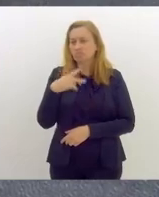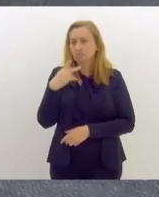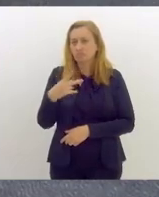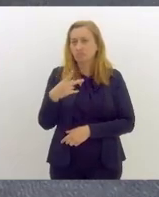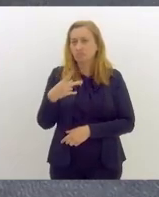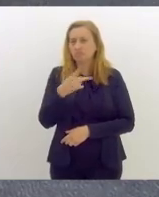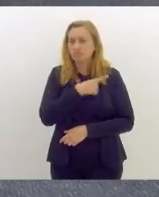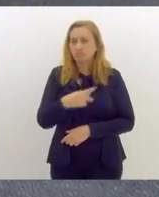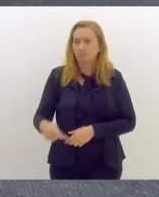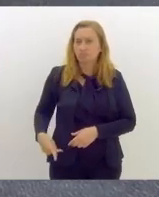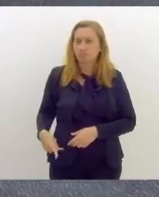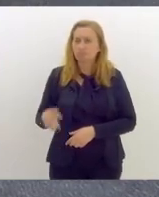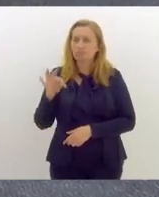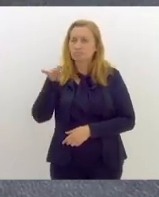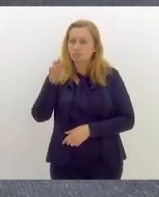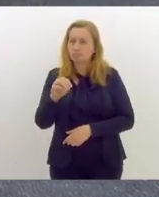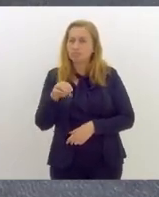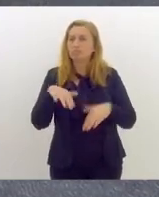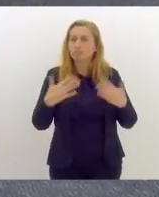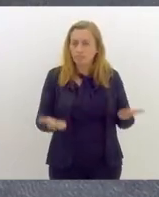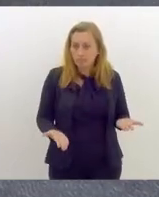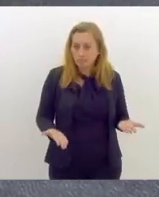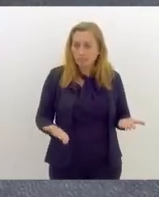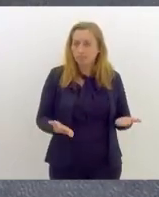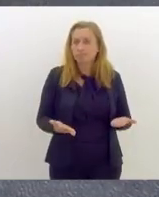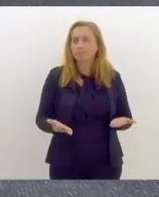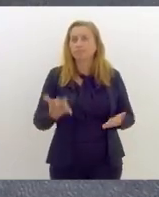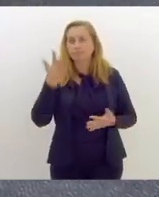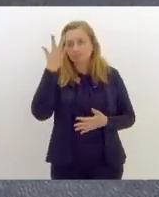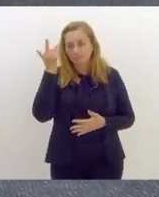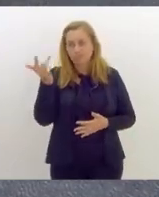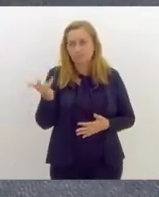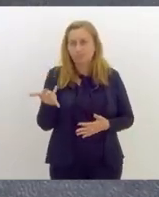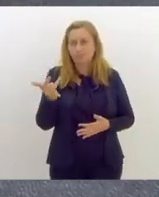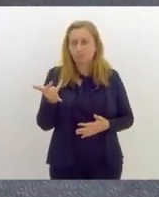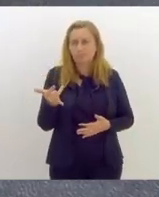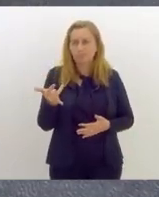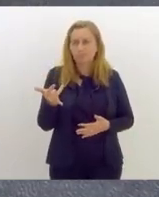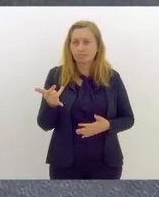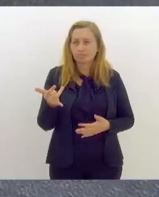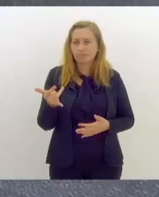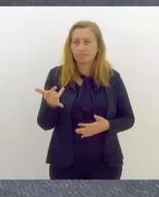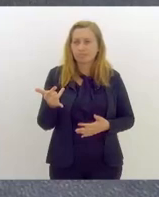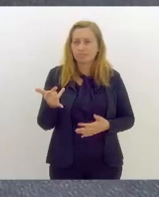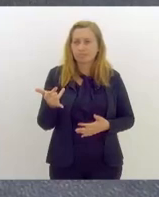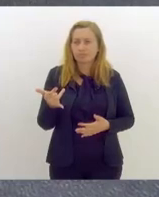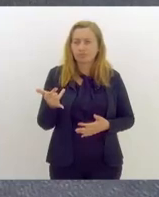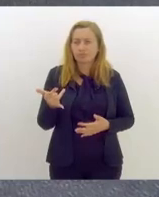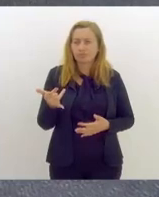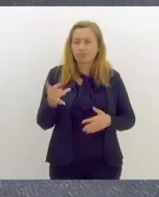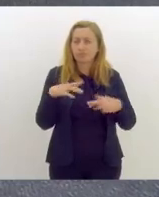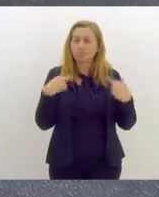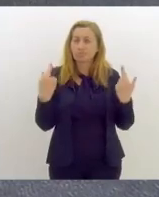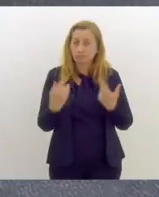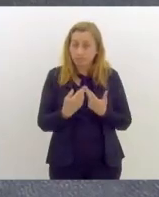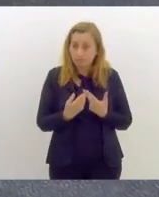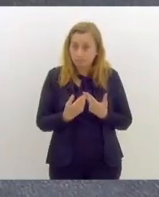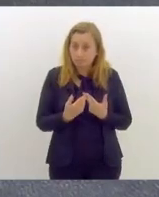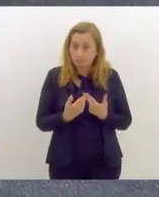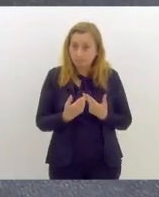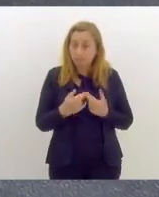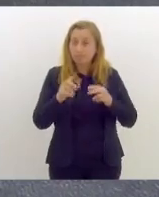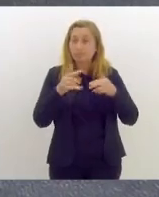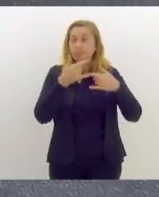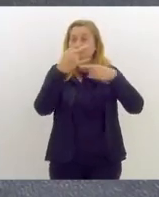o Gustavo Smith então eu tô fazendo amanhã realizando amanhã uma uma reunião por